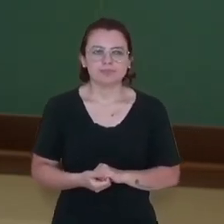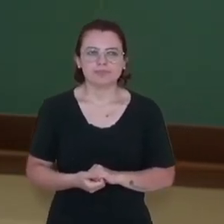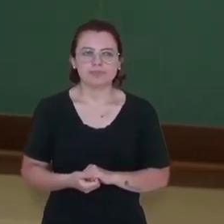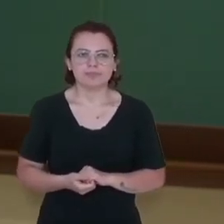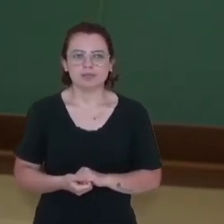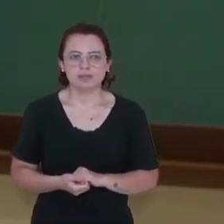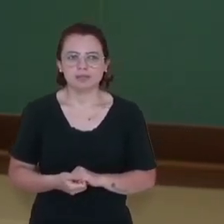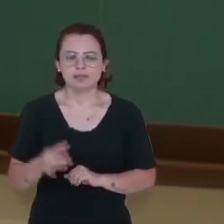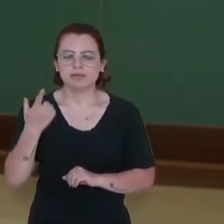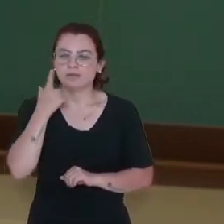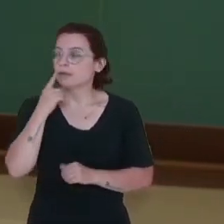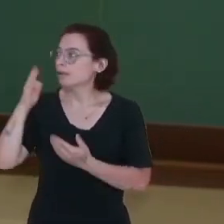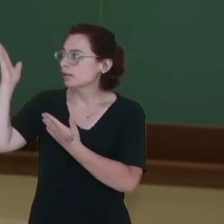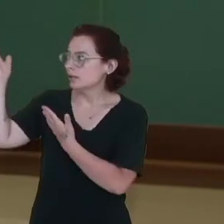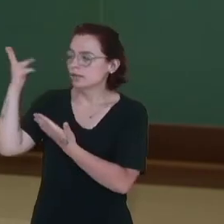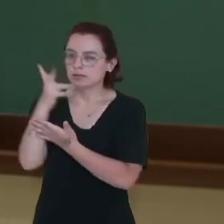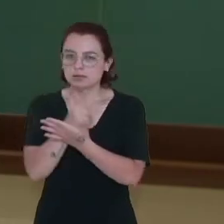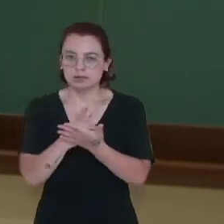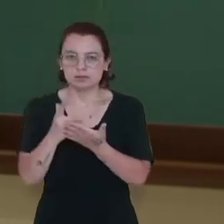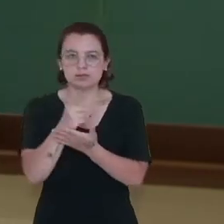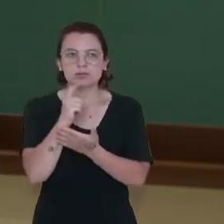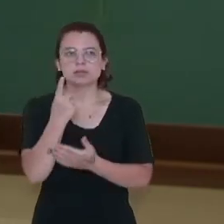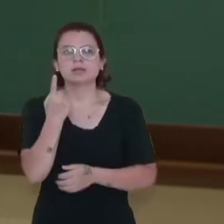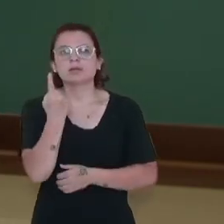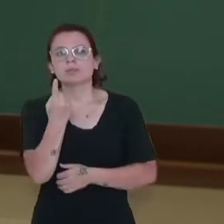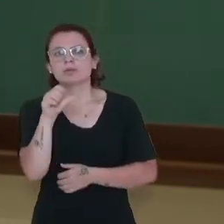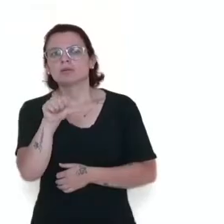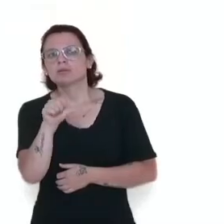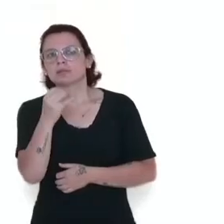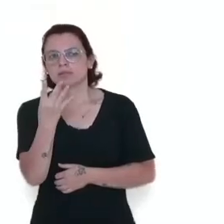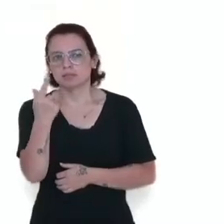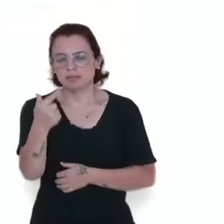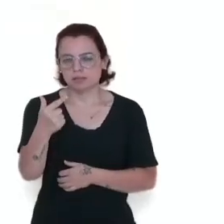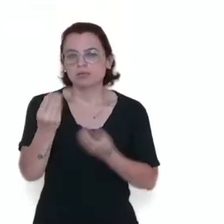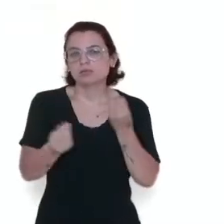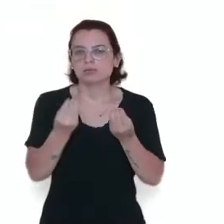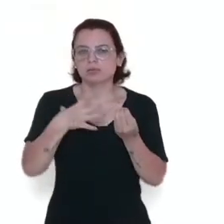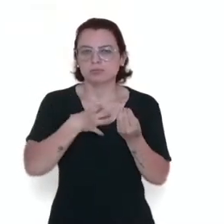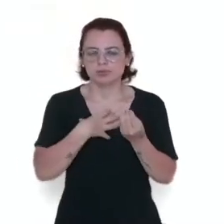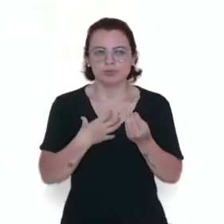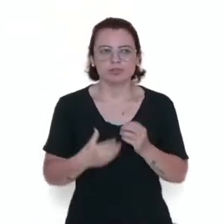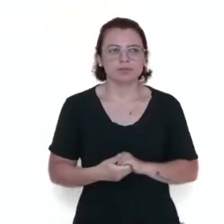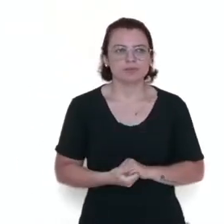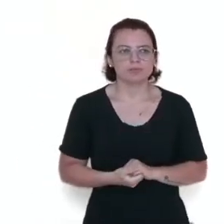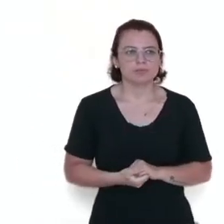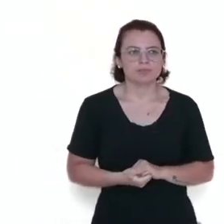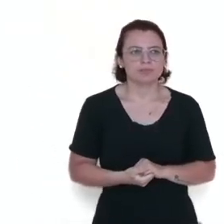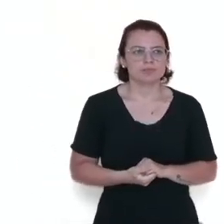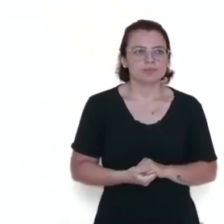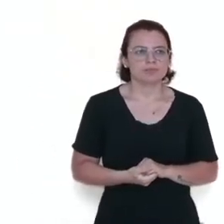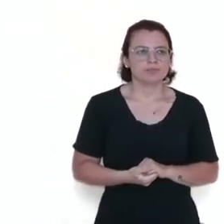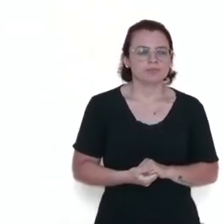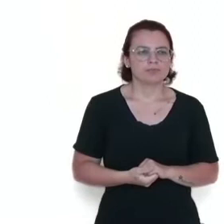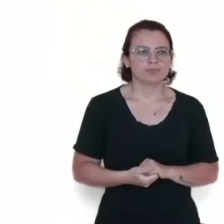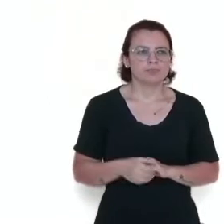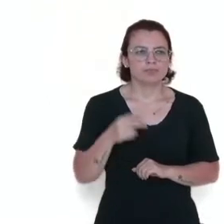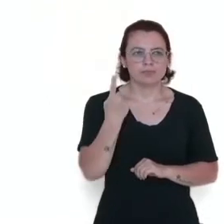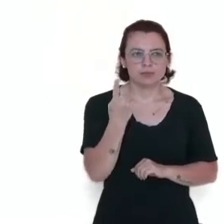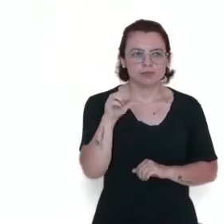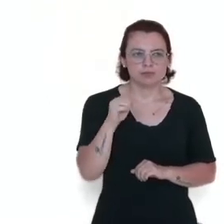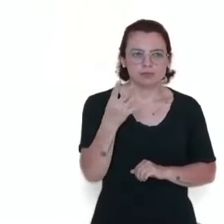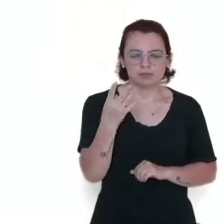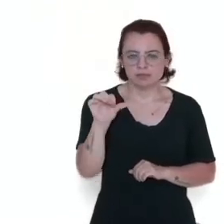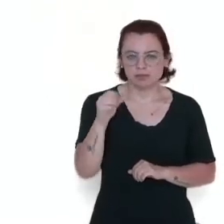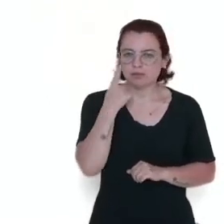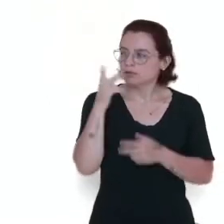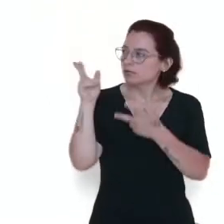uma sequência de imagens, olha só, desde 1947, como que era a situação. Vamos acompanhando aí então. 1949,